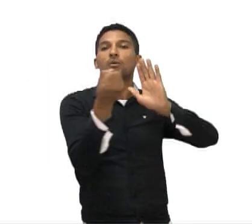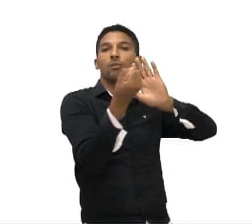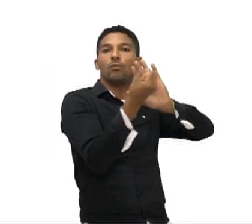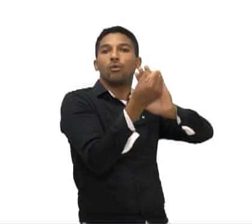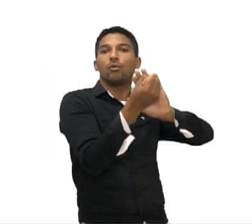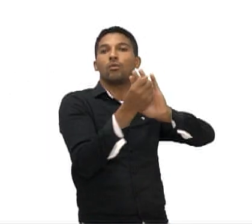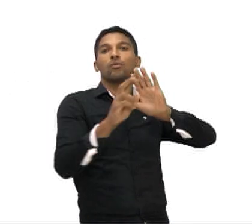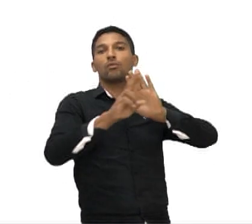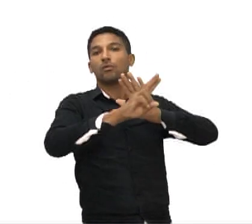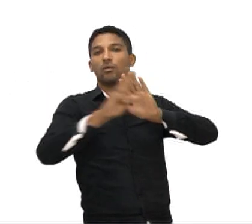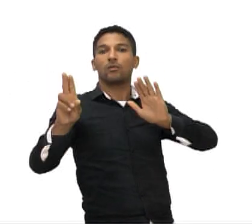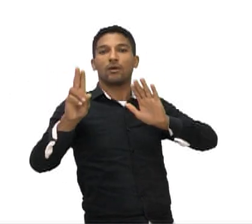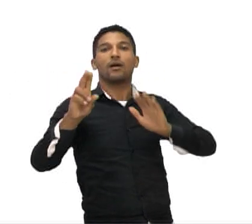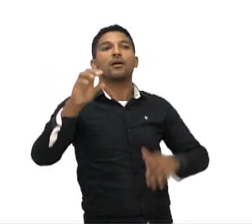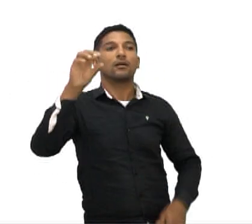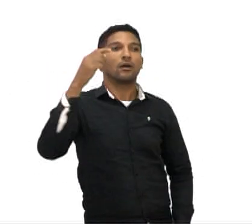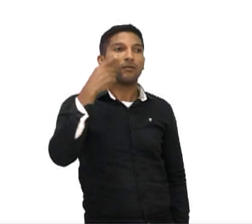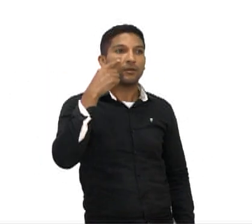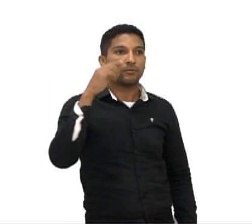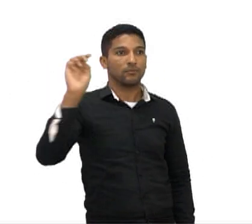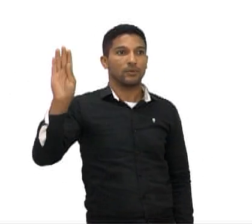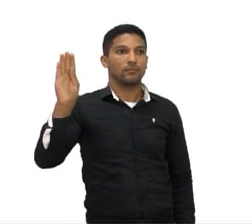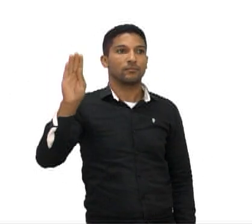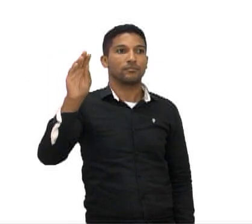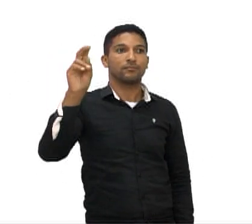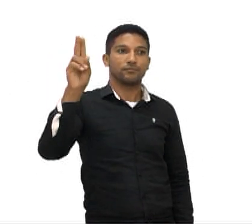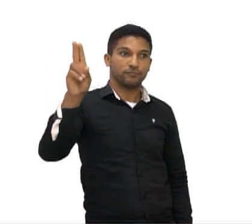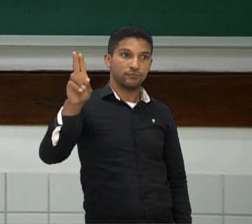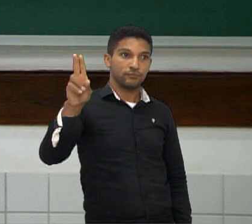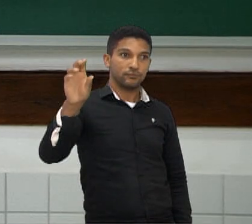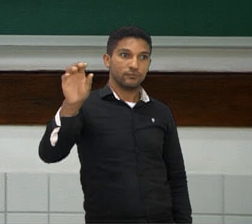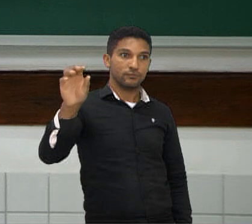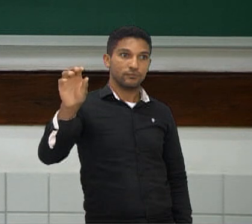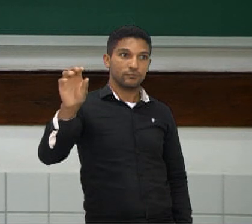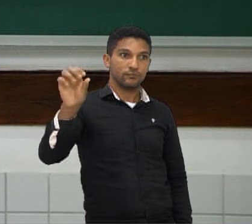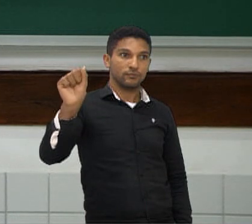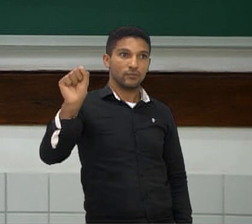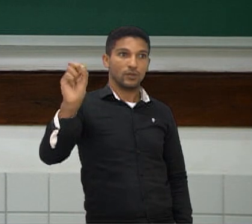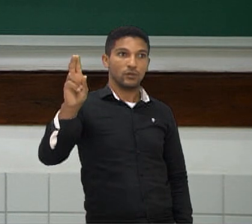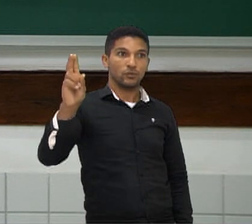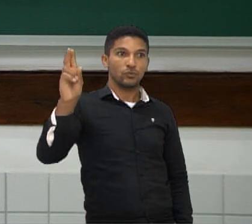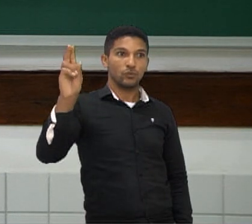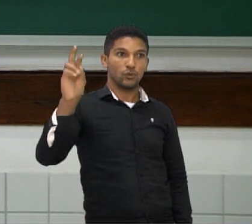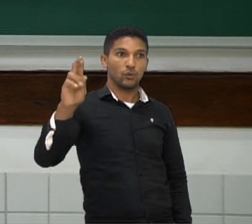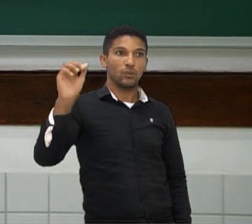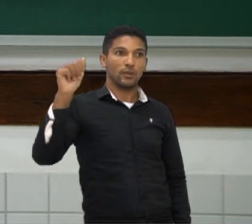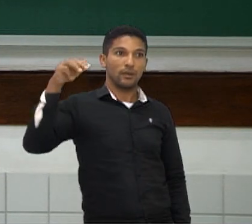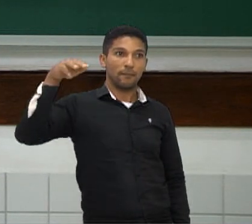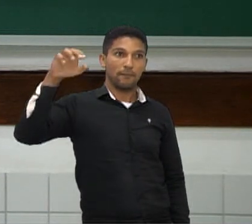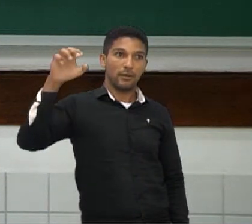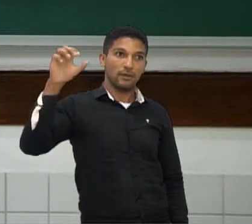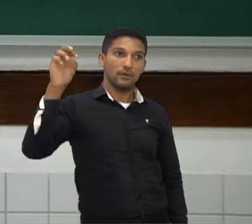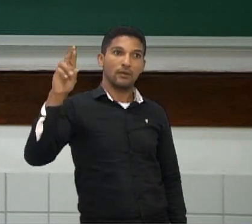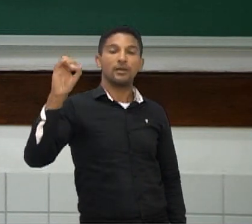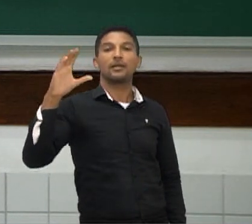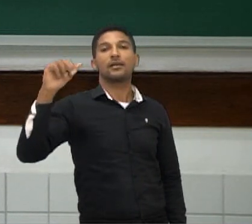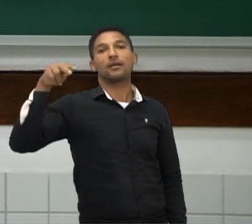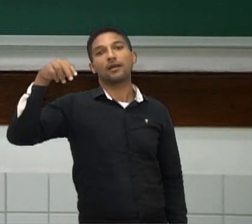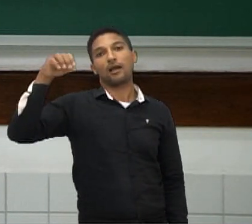Suramericanos, exato. Então, América Central, centro-americanos. Na América do